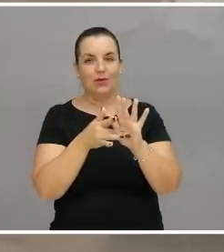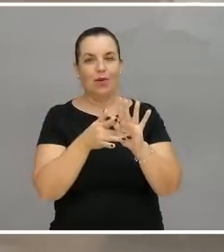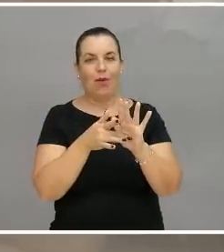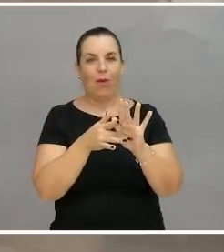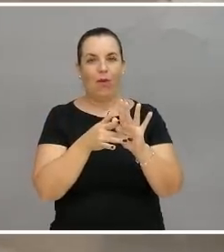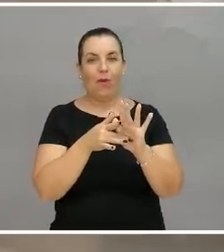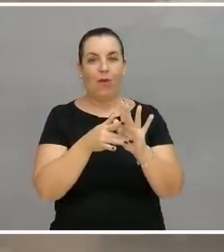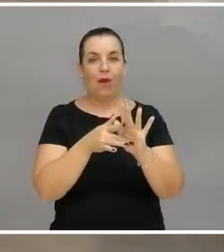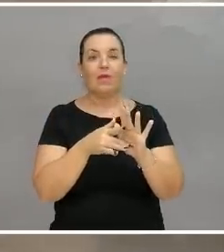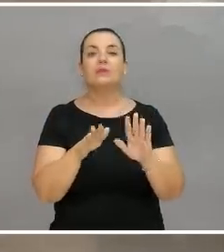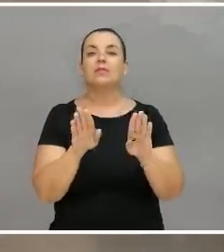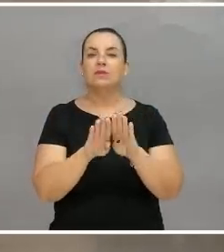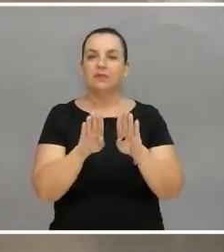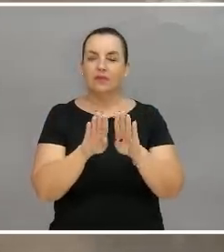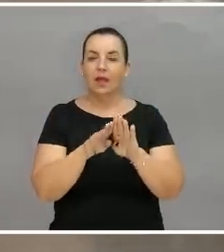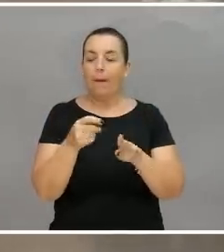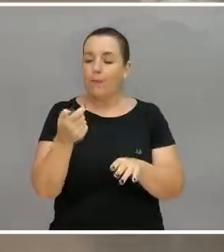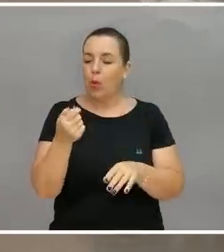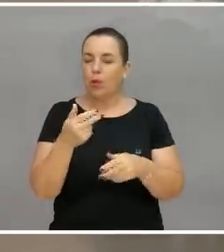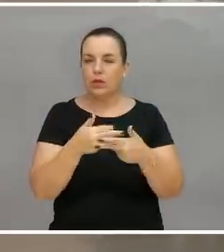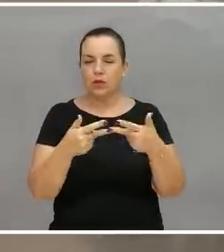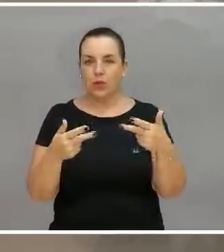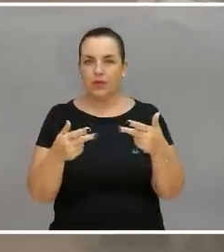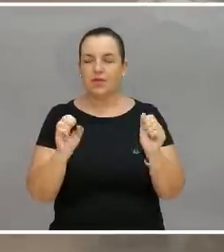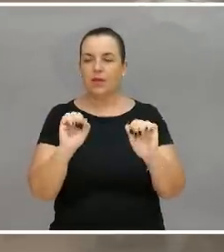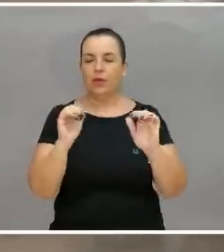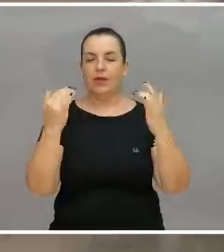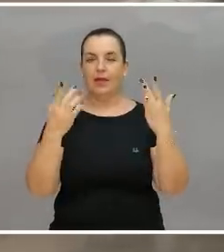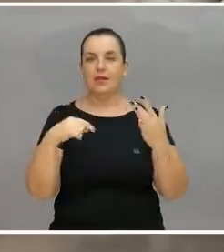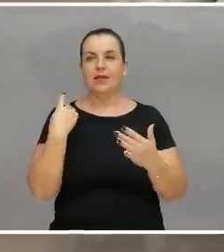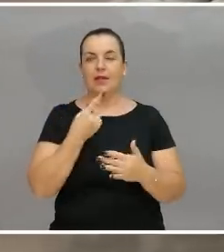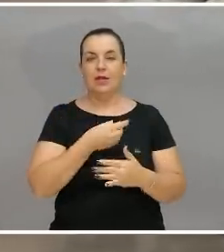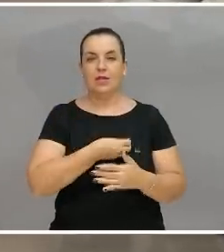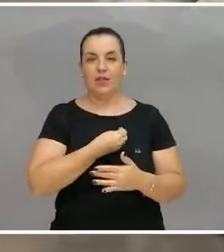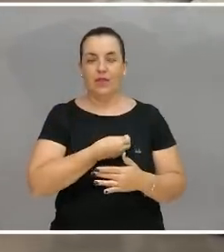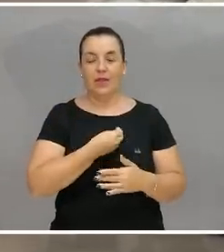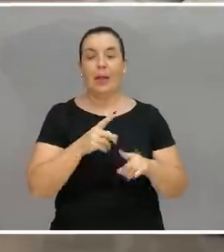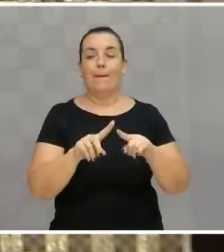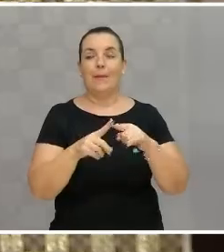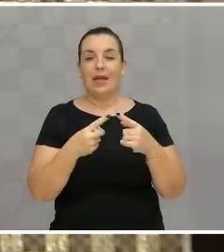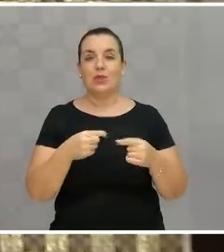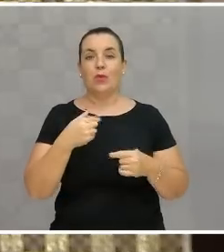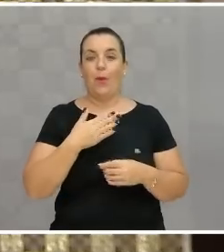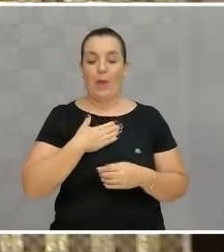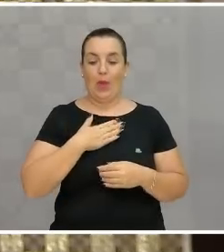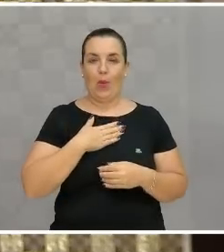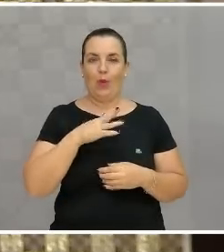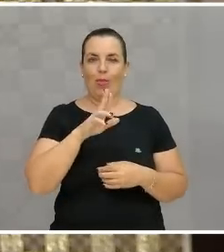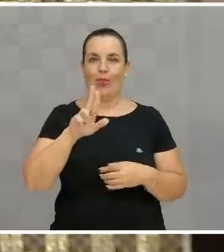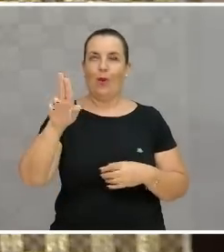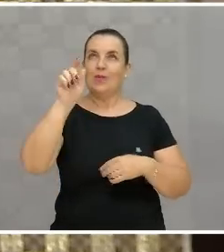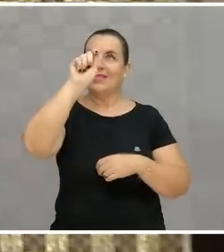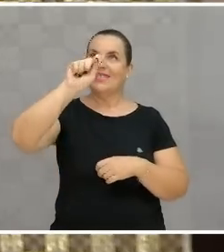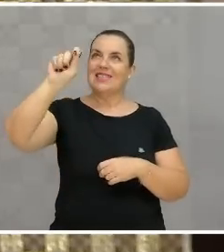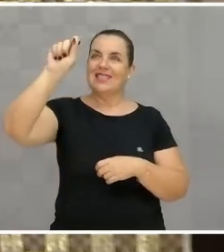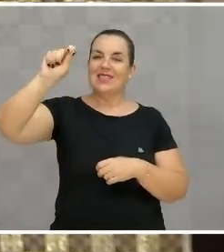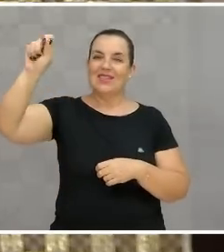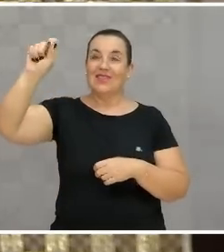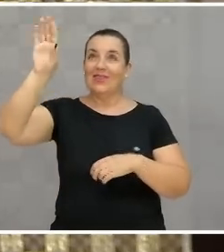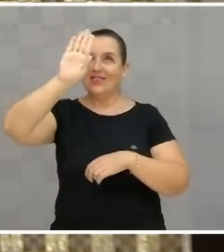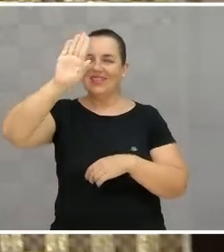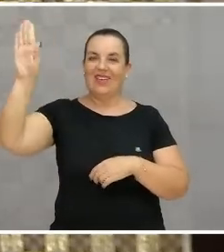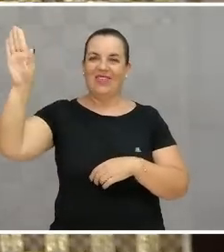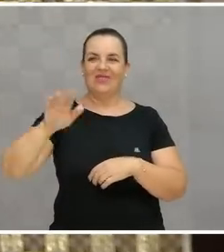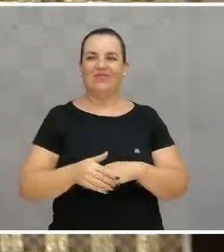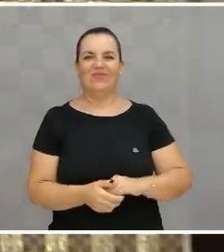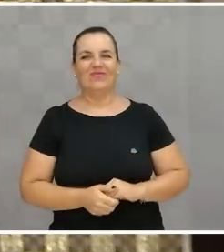em pequenas coisas, sabe o que acontece? O seu nome está escrito no